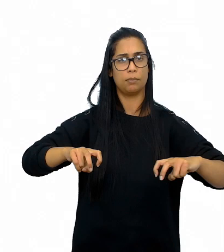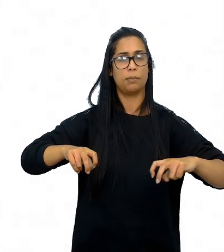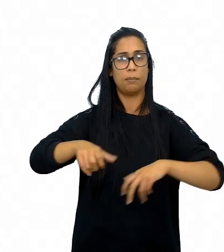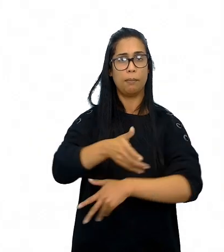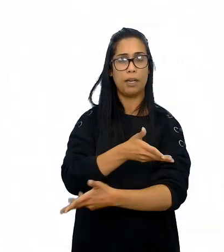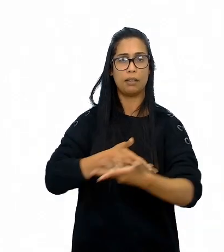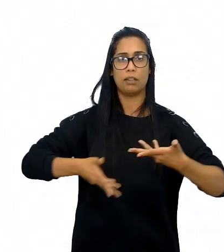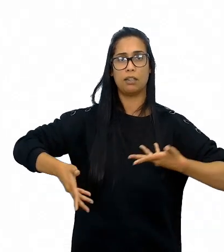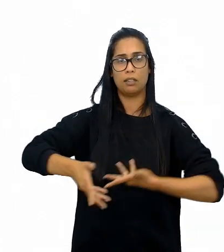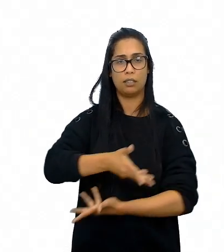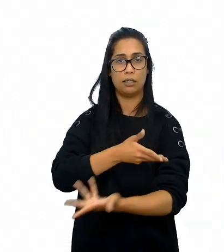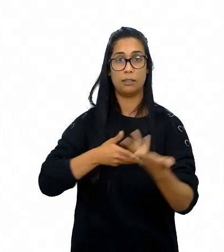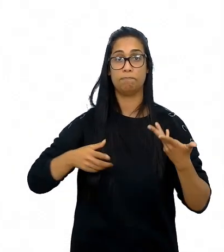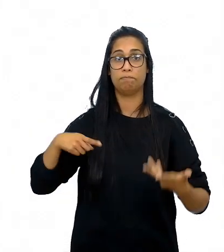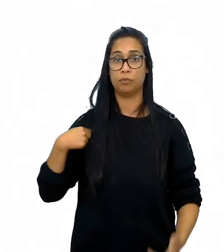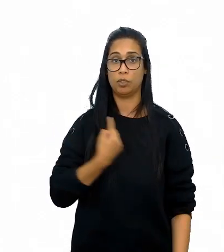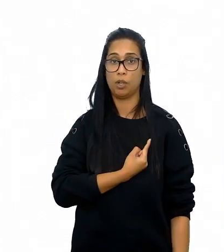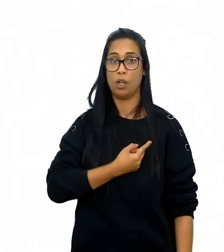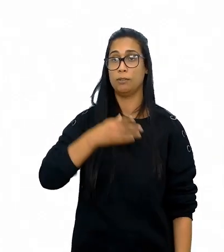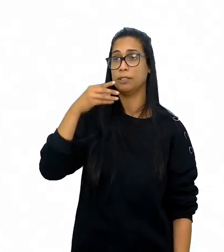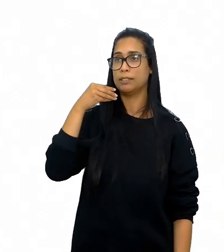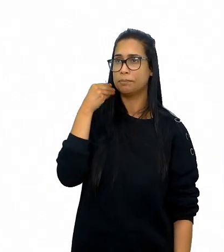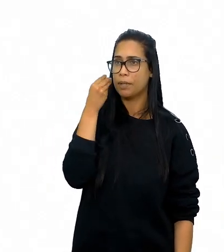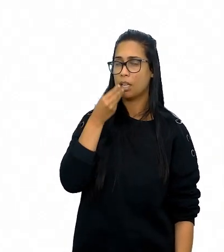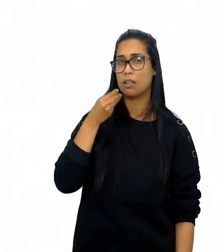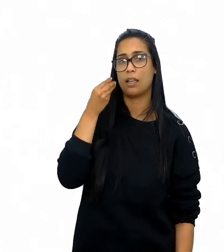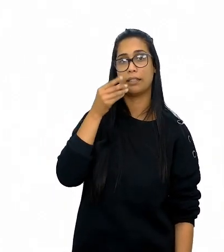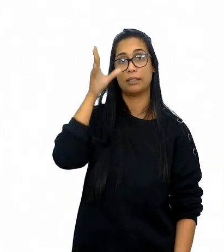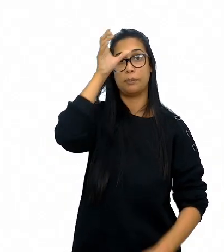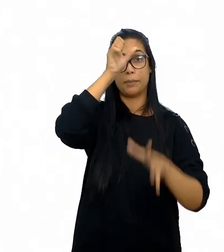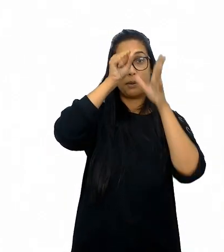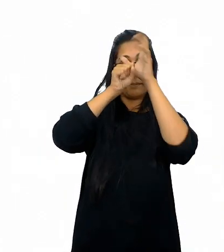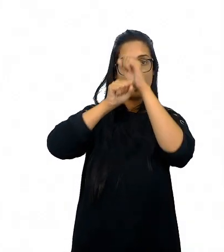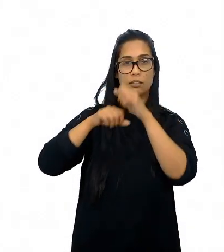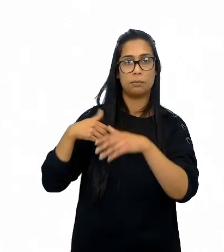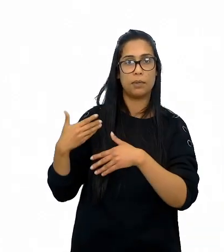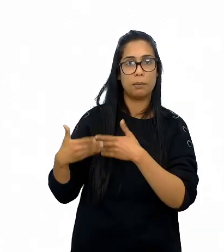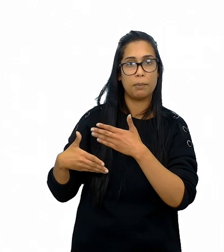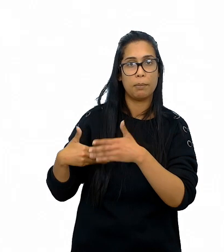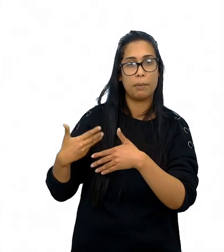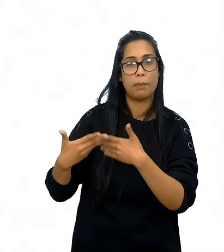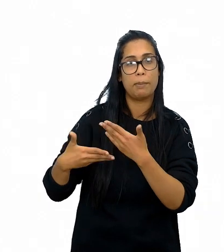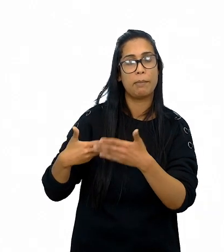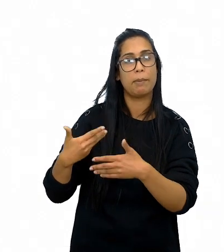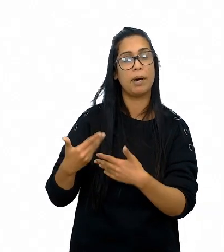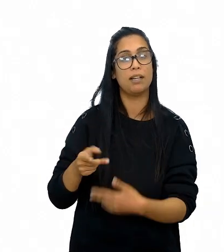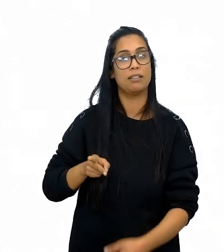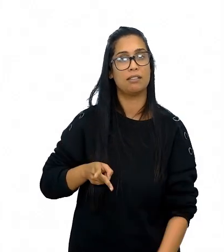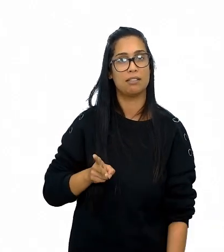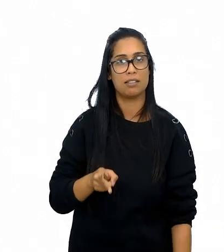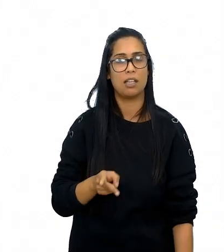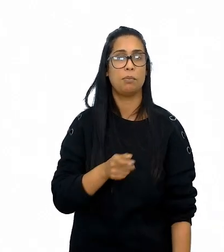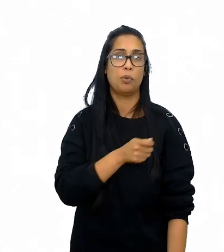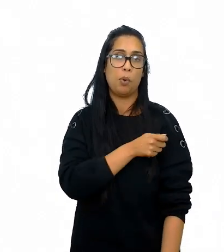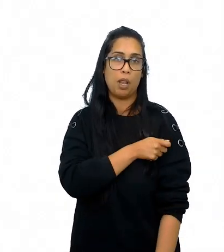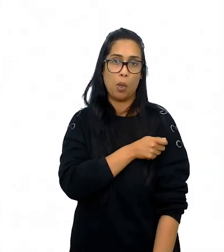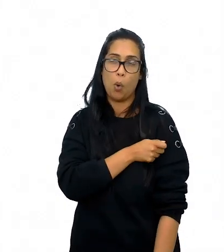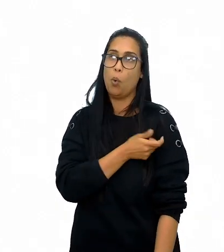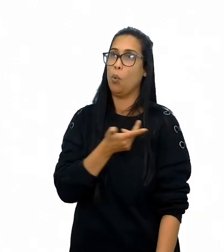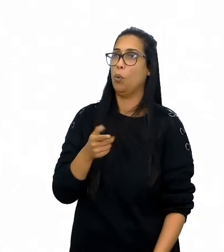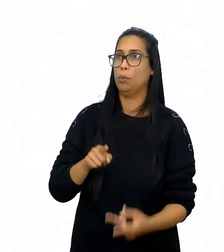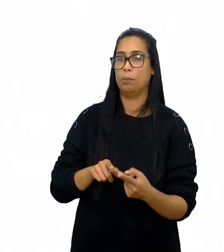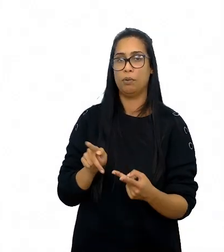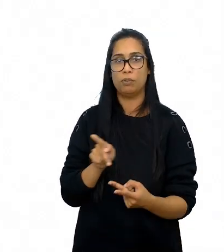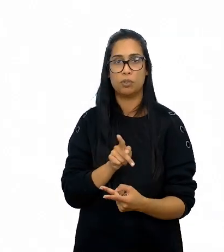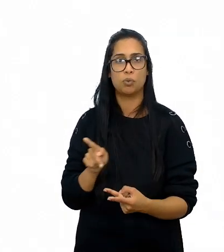muito o que aprender com as experiências dos nossos colegas, né? Da mesma forma que os colegas também têm muito o que aprender com as nossas experiências.